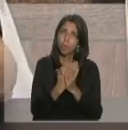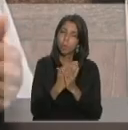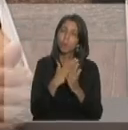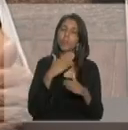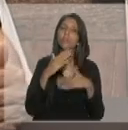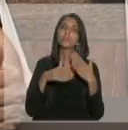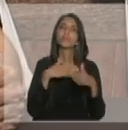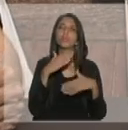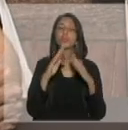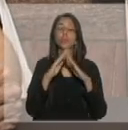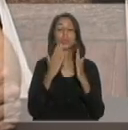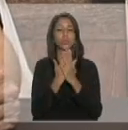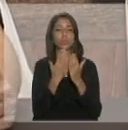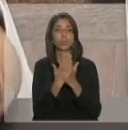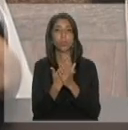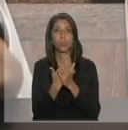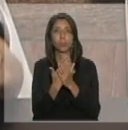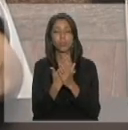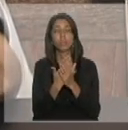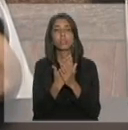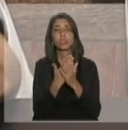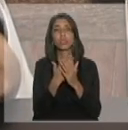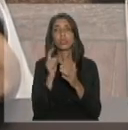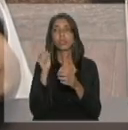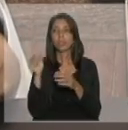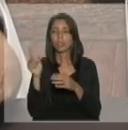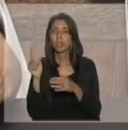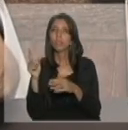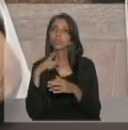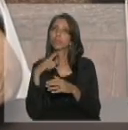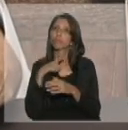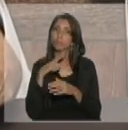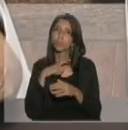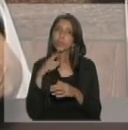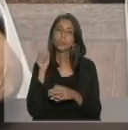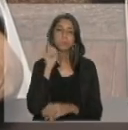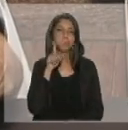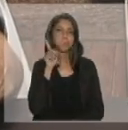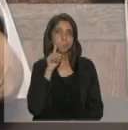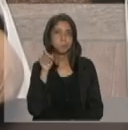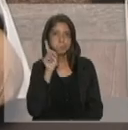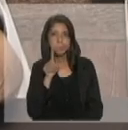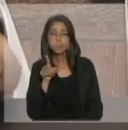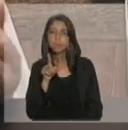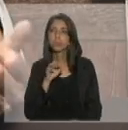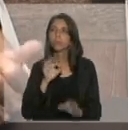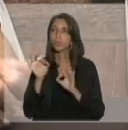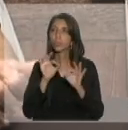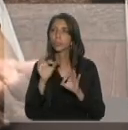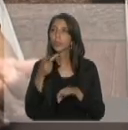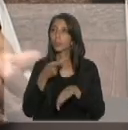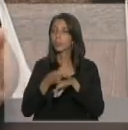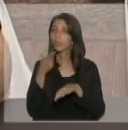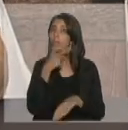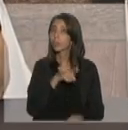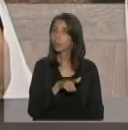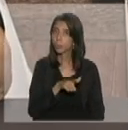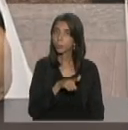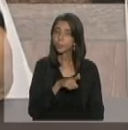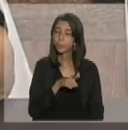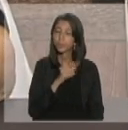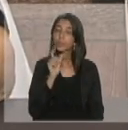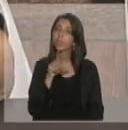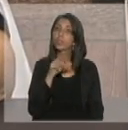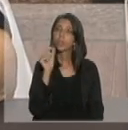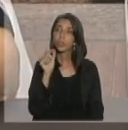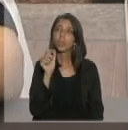foi encaminhada para uma escola que é um conservatório que tem nos Estados Unidos, que preparou, ele ganhou o prêmio de Lausanne e escolheu